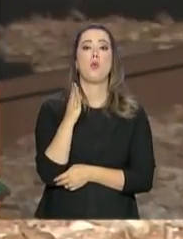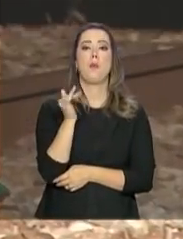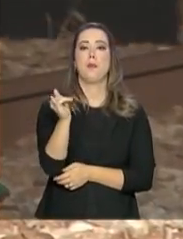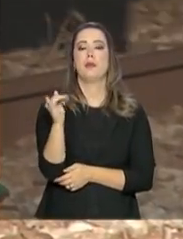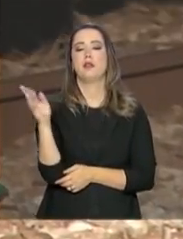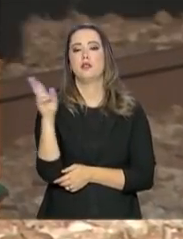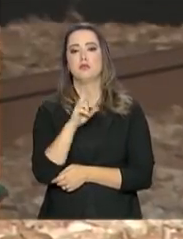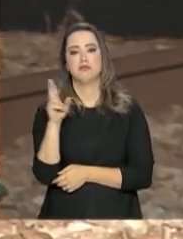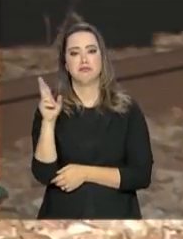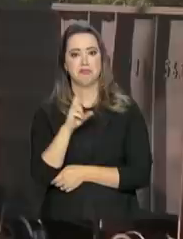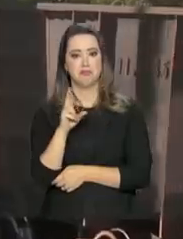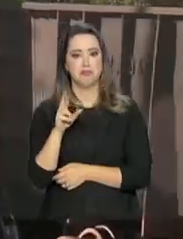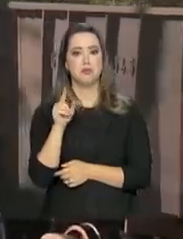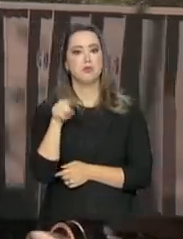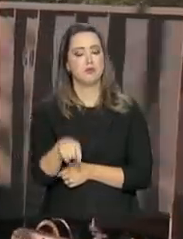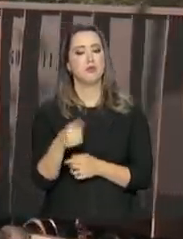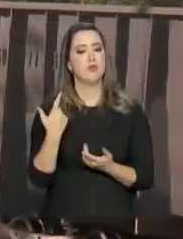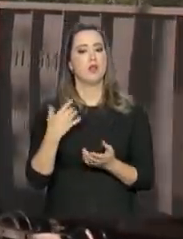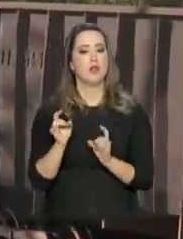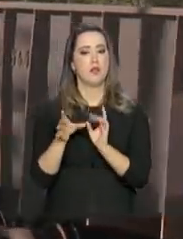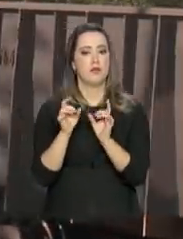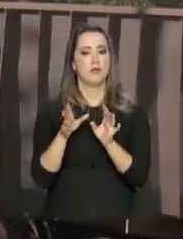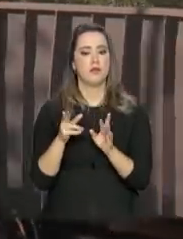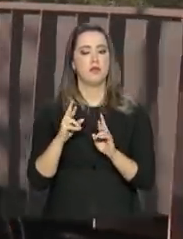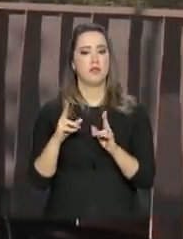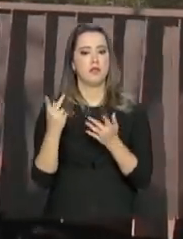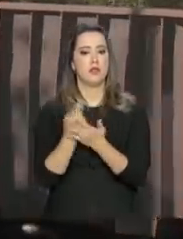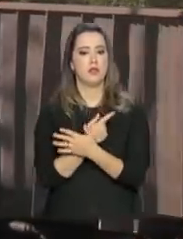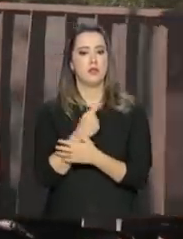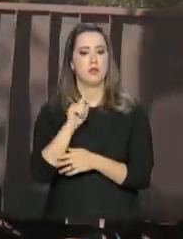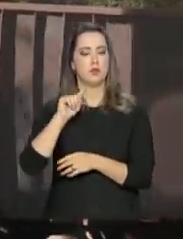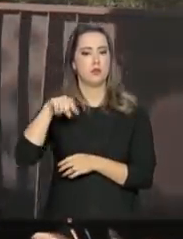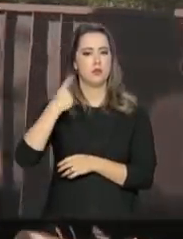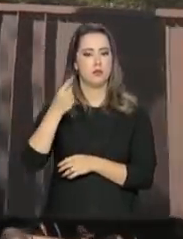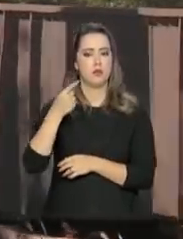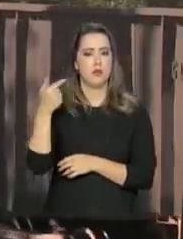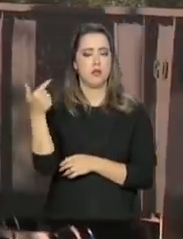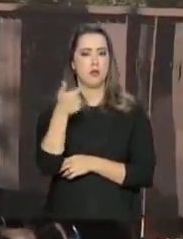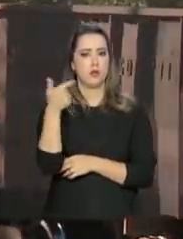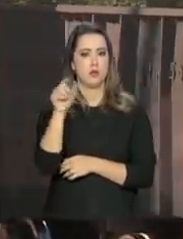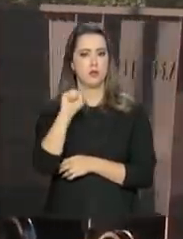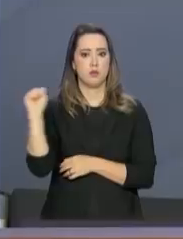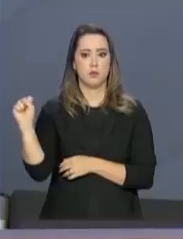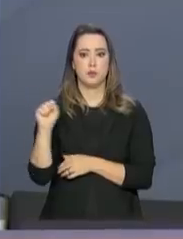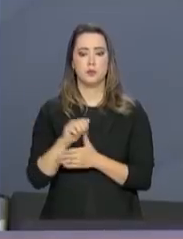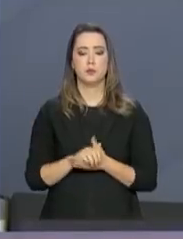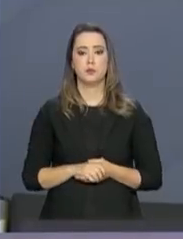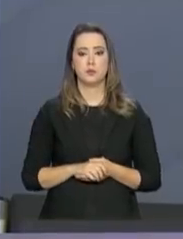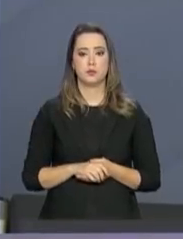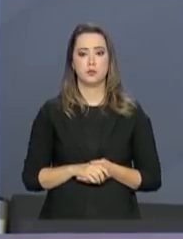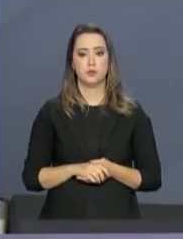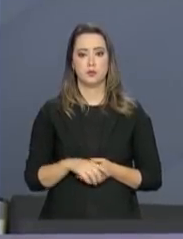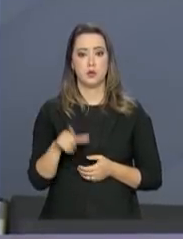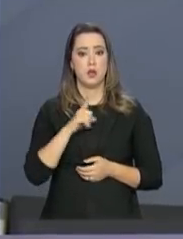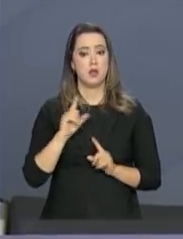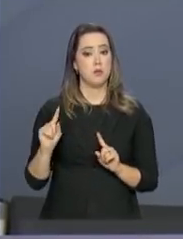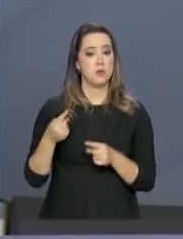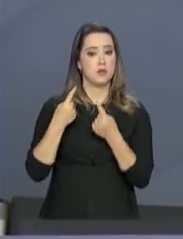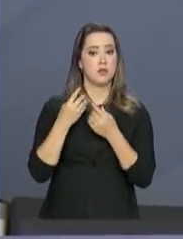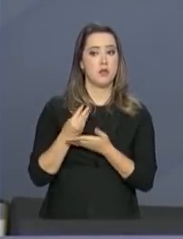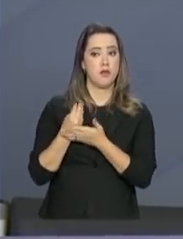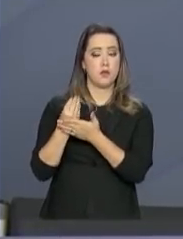630 milhões de reais eo leilão está previsto para ocorrer no segundo semestre nós temos o desafio de